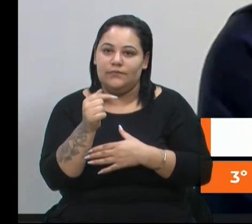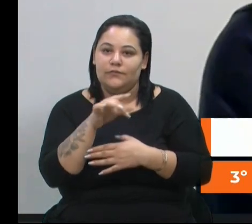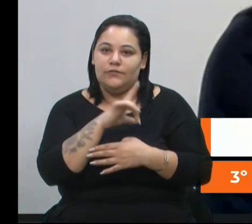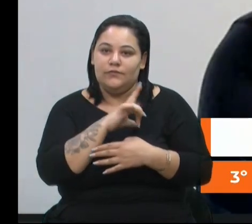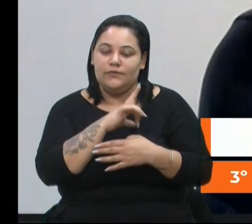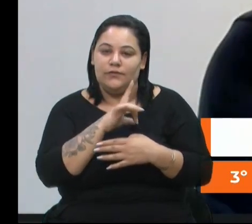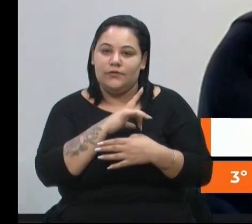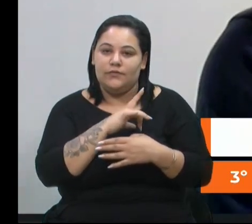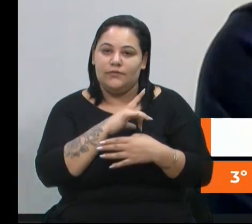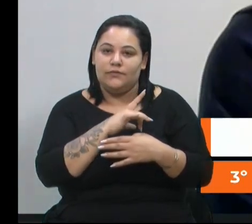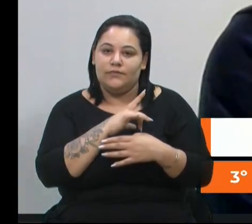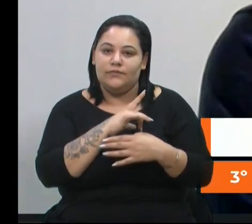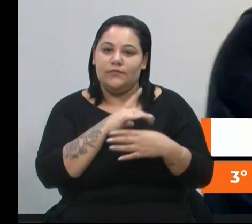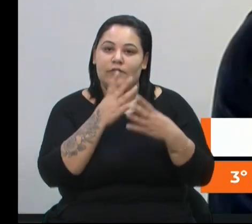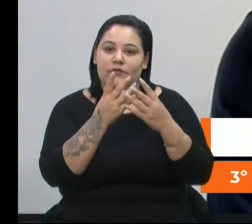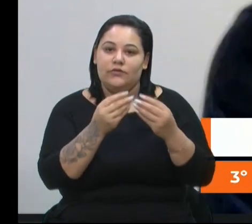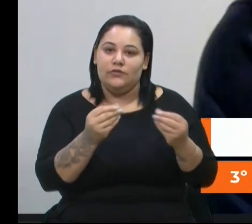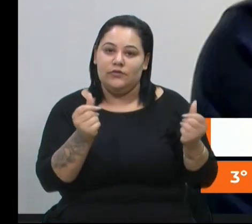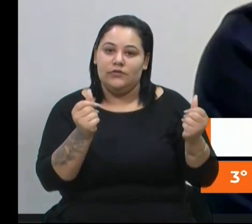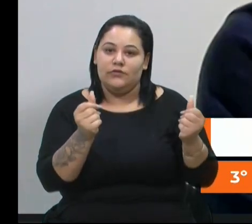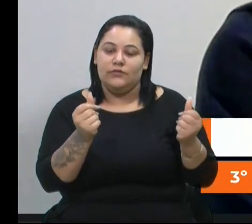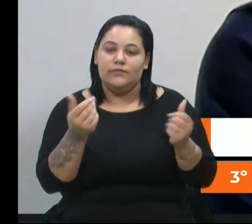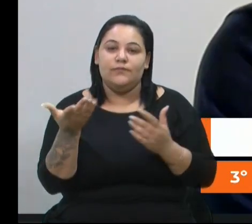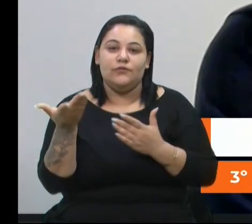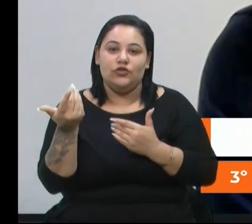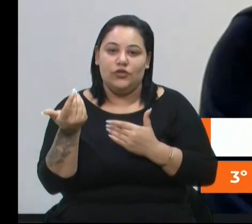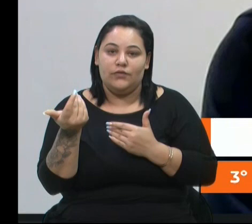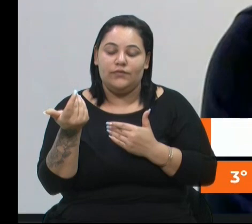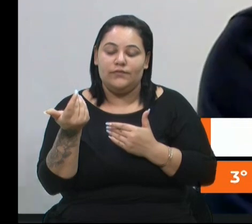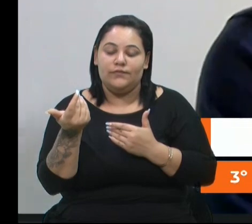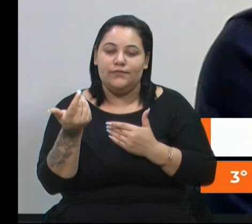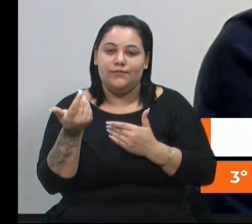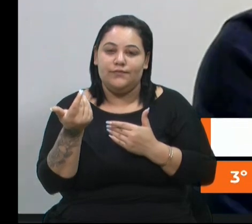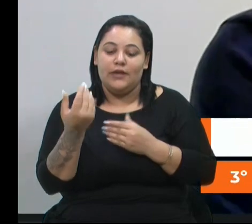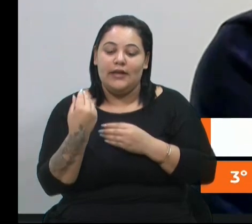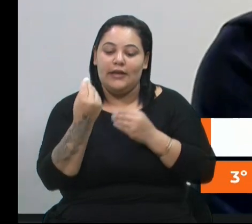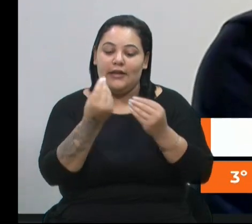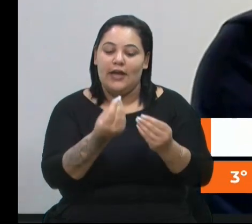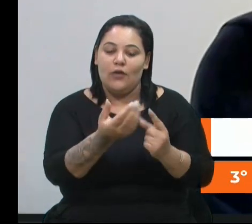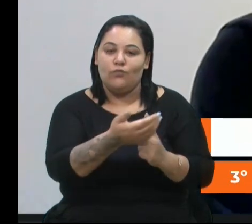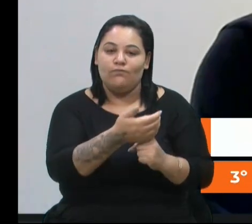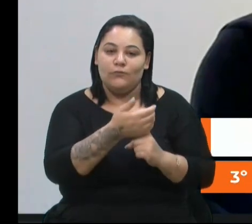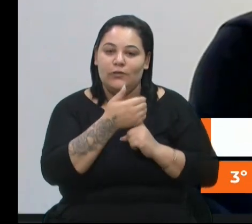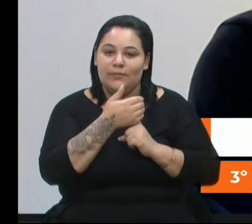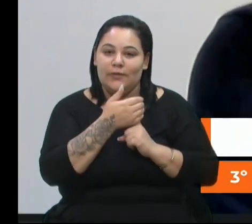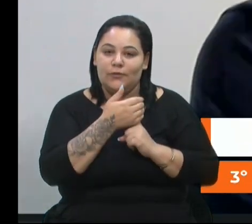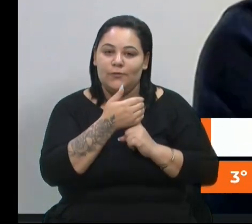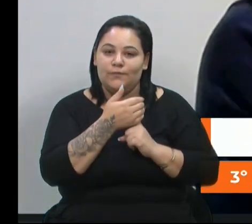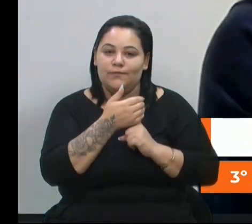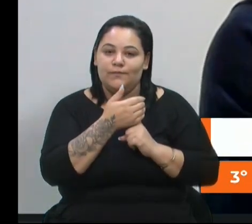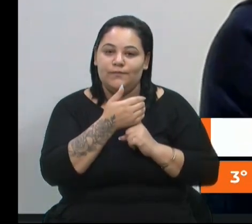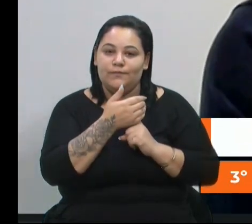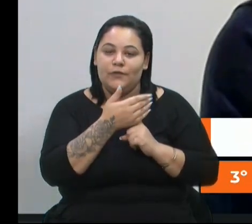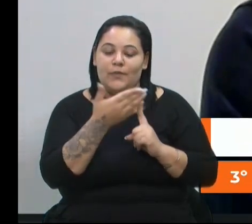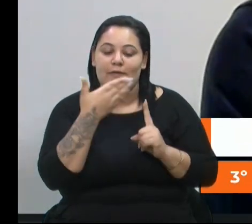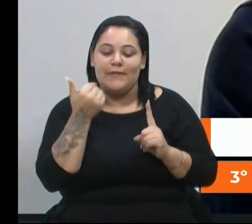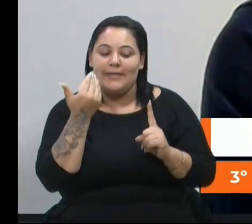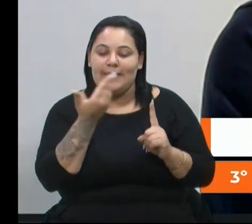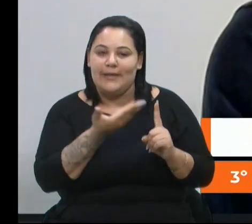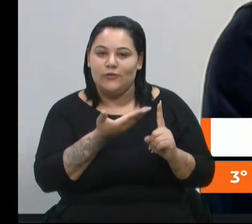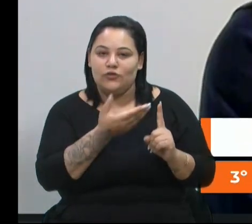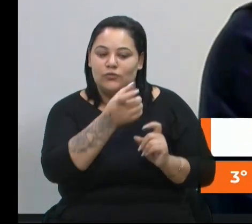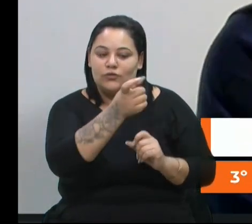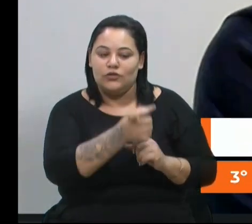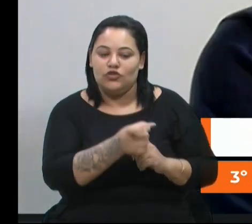fragilidade, dessa fase da adolescência, de oferecer um acolhimento, de oferecer uma validação, de oferecer